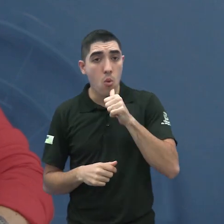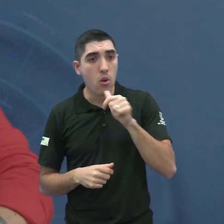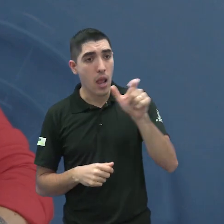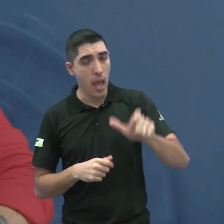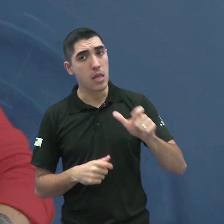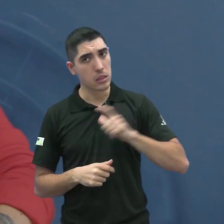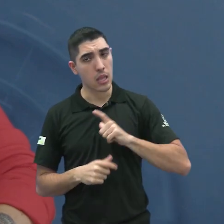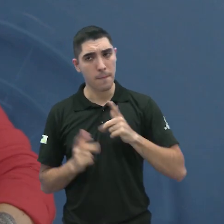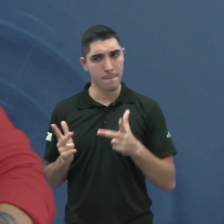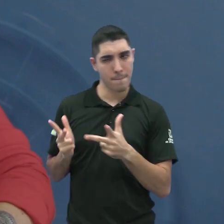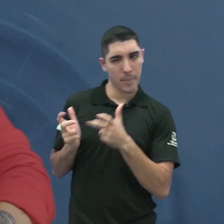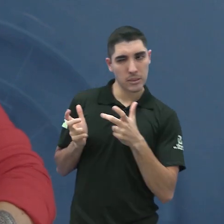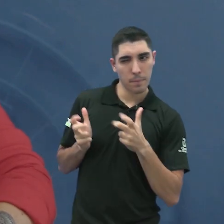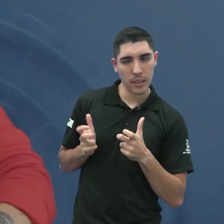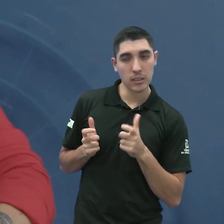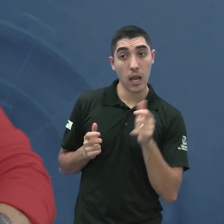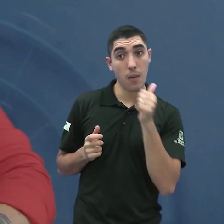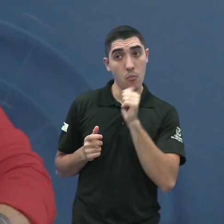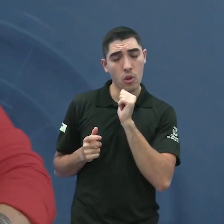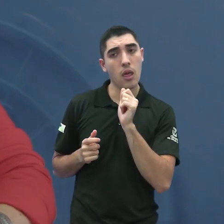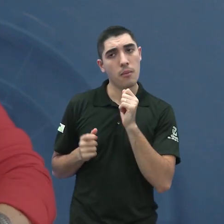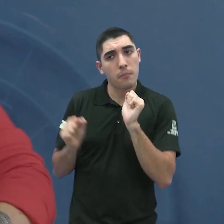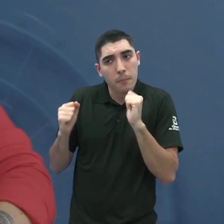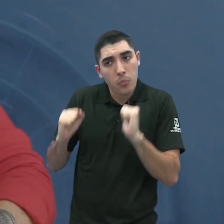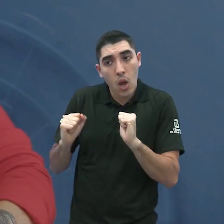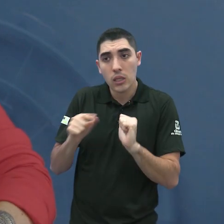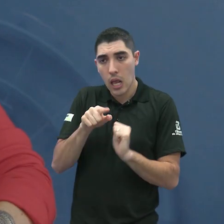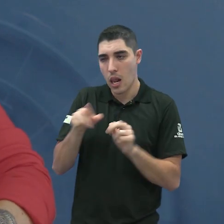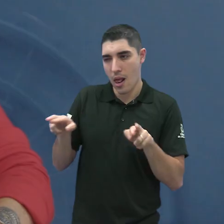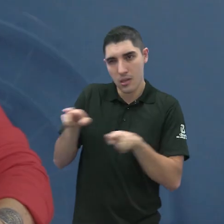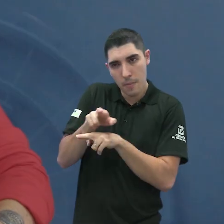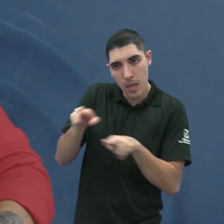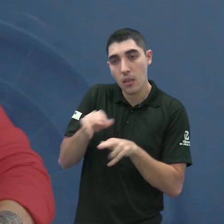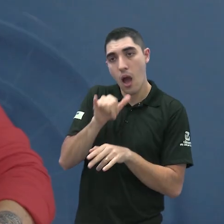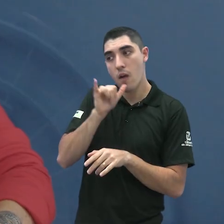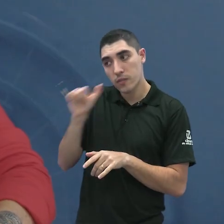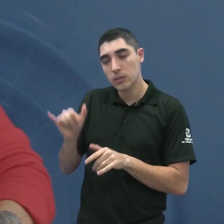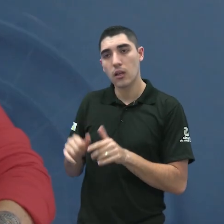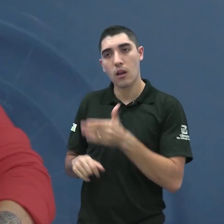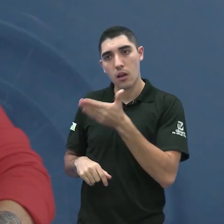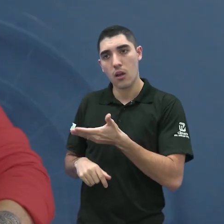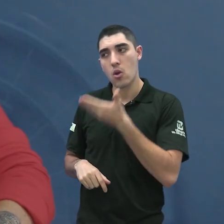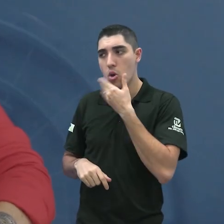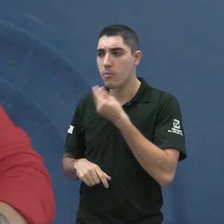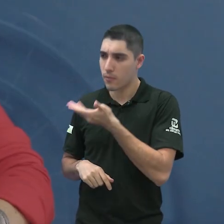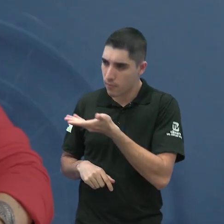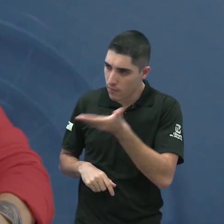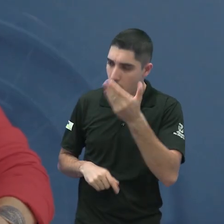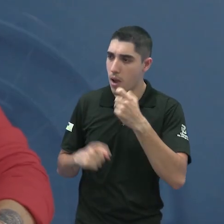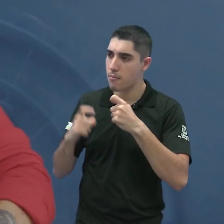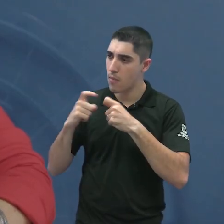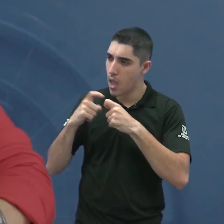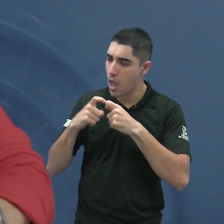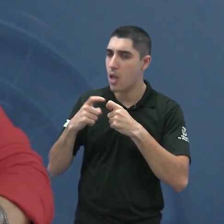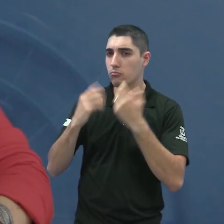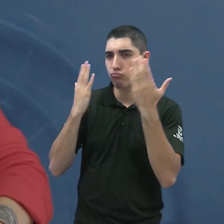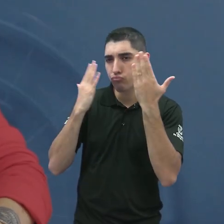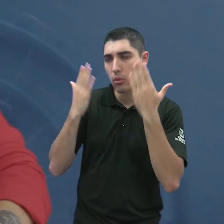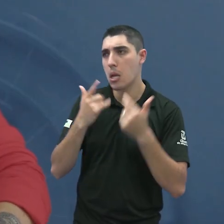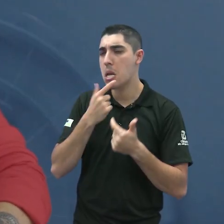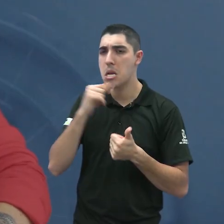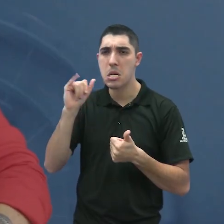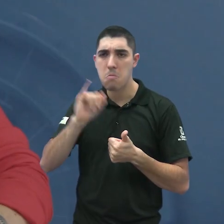esse papel diante ali das nossas relações, de sempre incentivar, não é? Os homens, sejam irmãos,